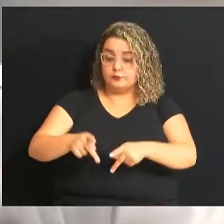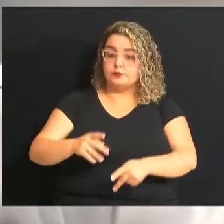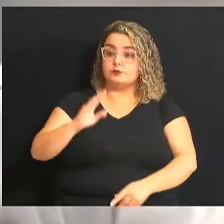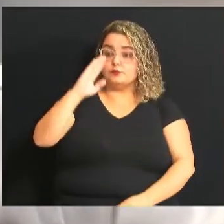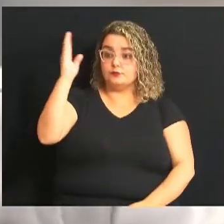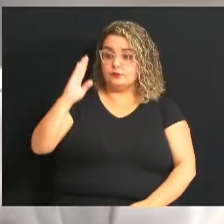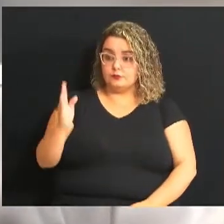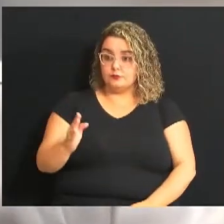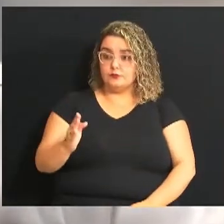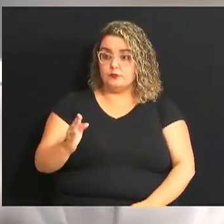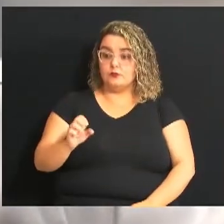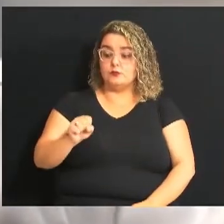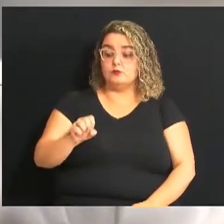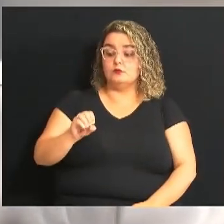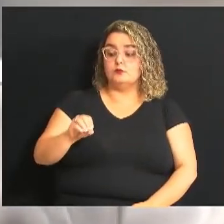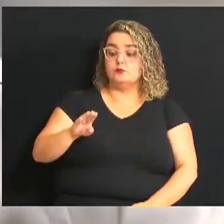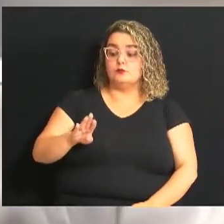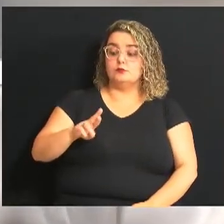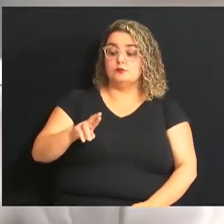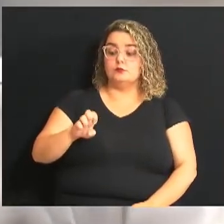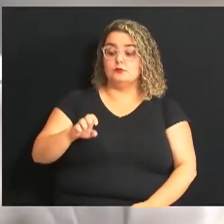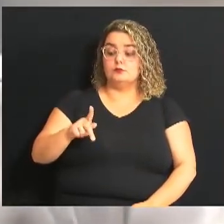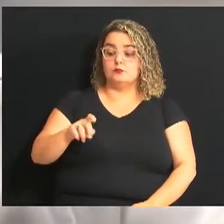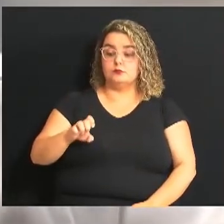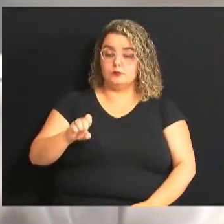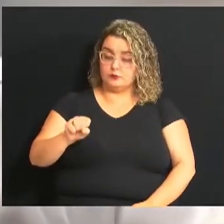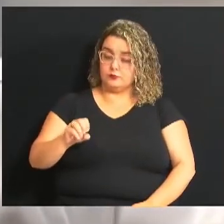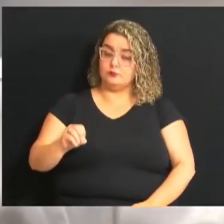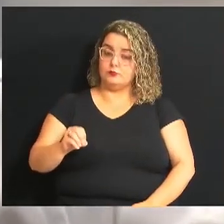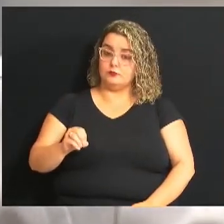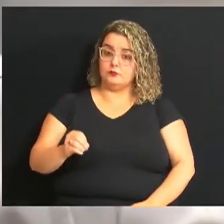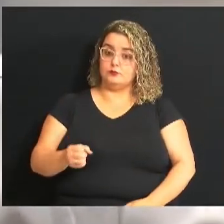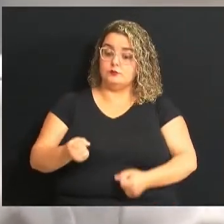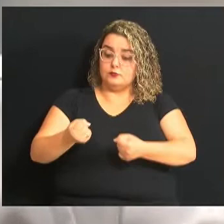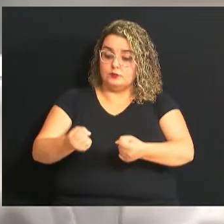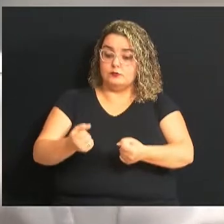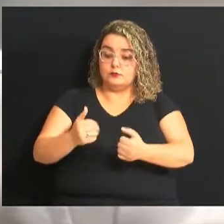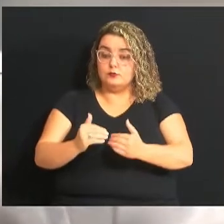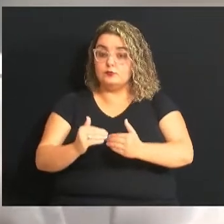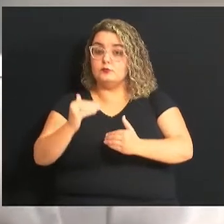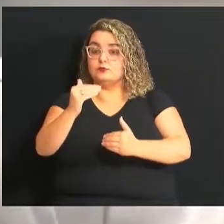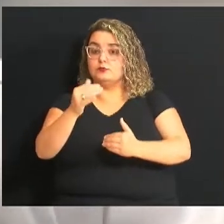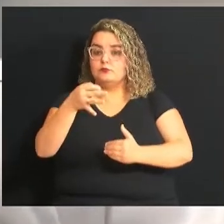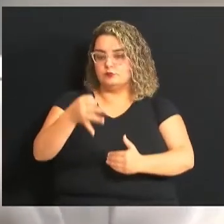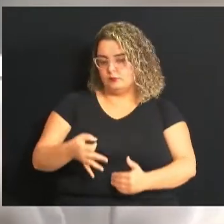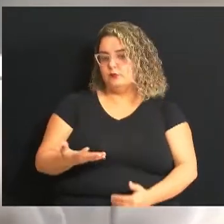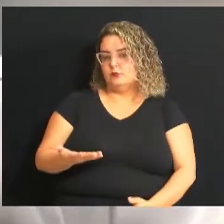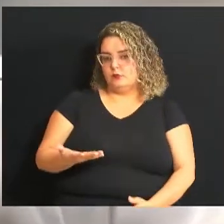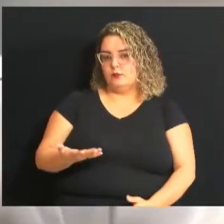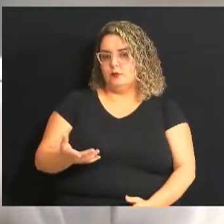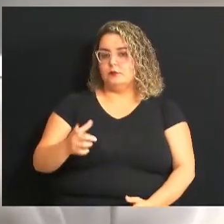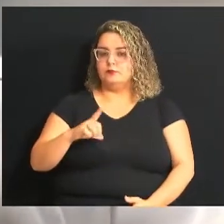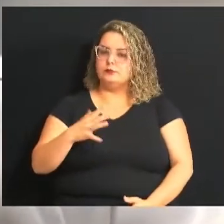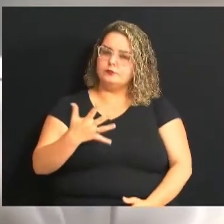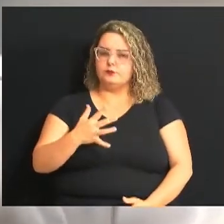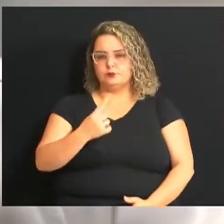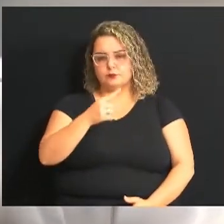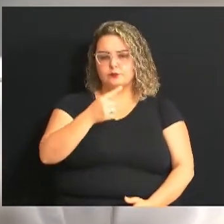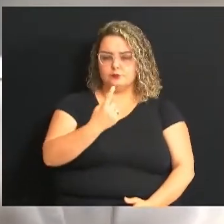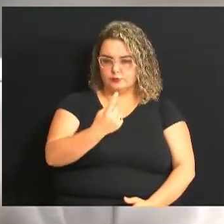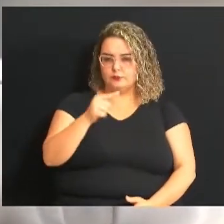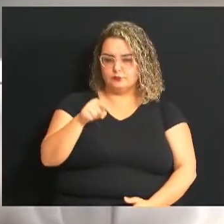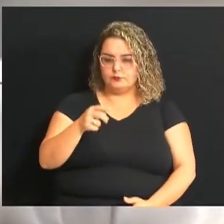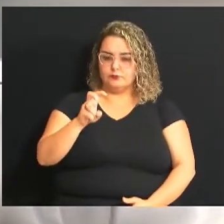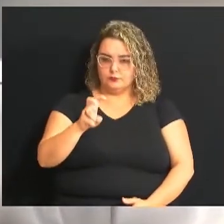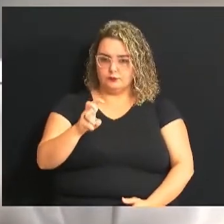com sobrepeso, ou seja, com o peso acima do ideal. E nós temos em torno de 1,5% a